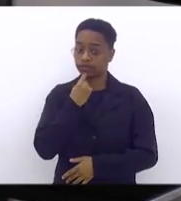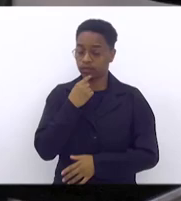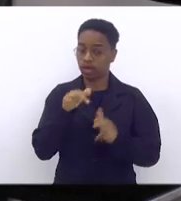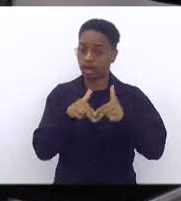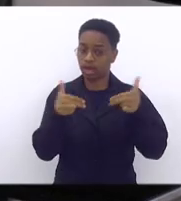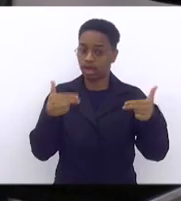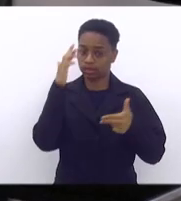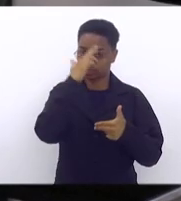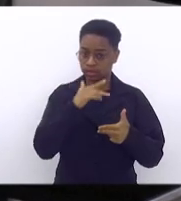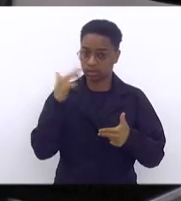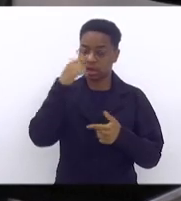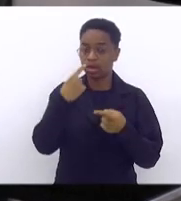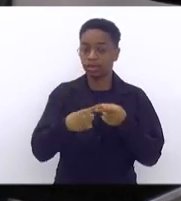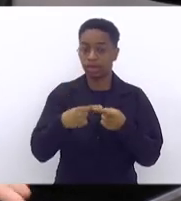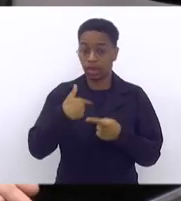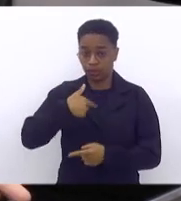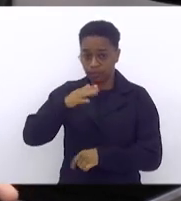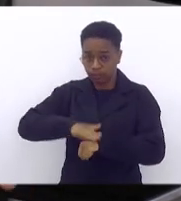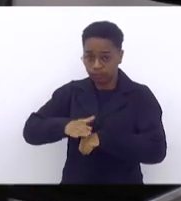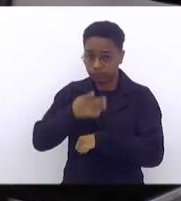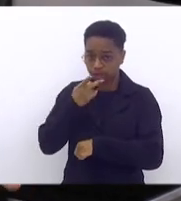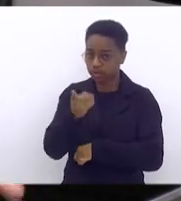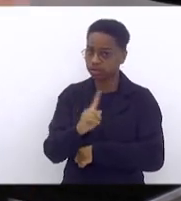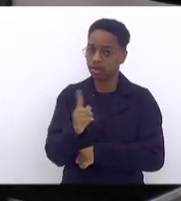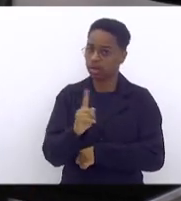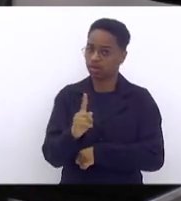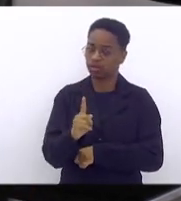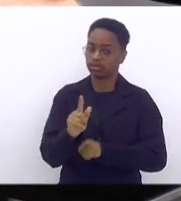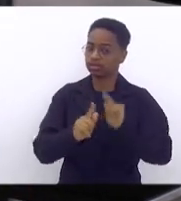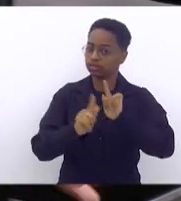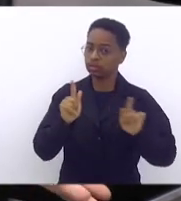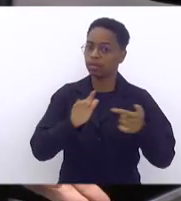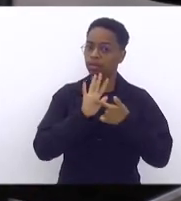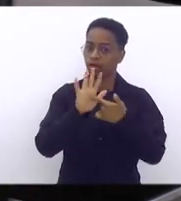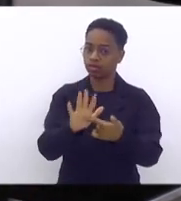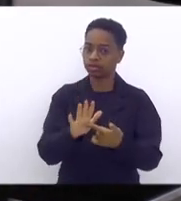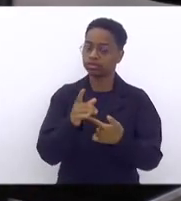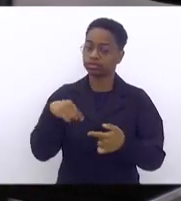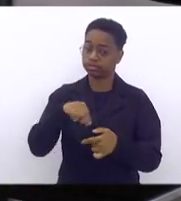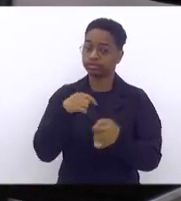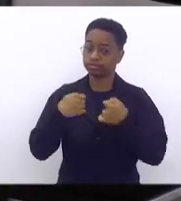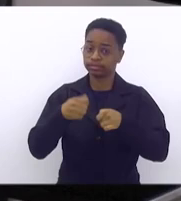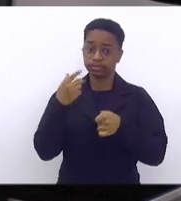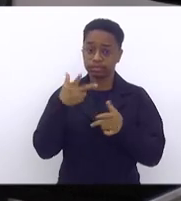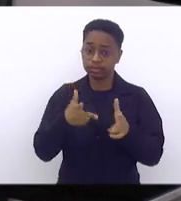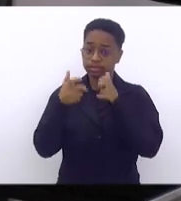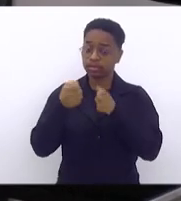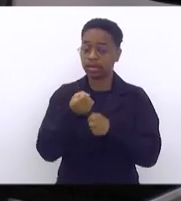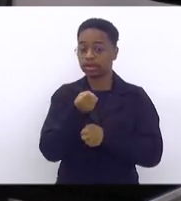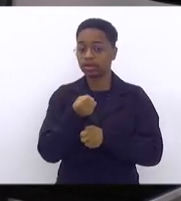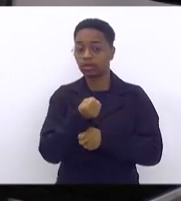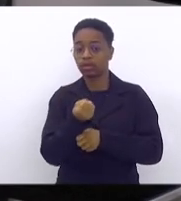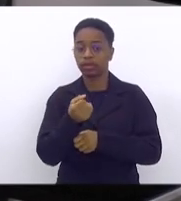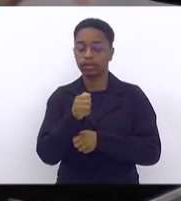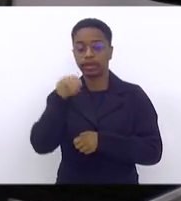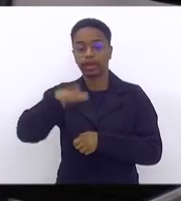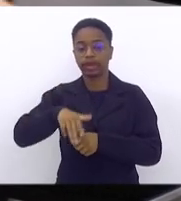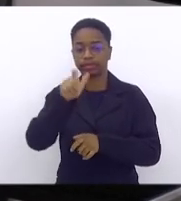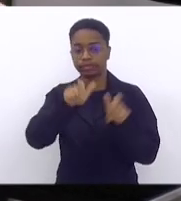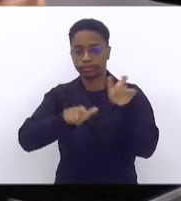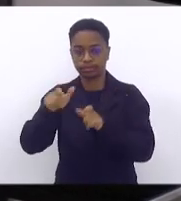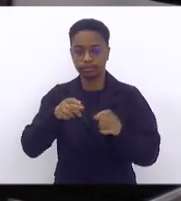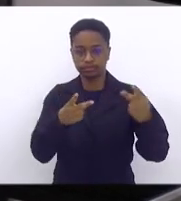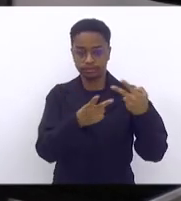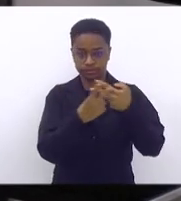étnico-racial. Quem fala não sou eu, são os números. É só a gente ver quem está encarcerado. Isso posto, também a senhora